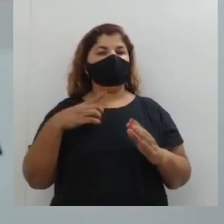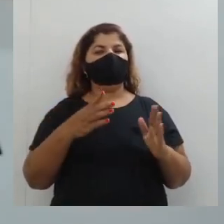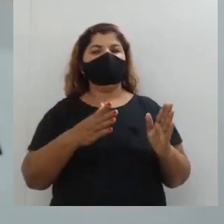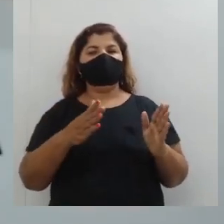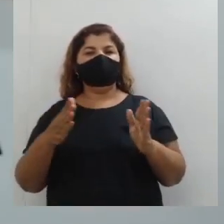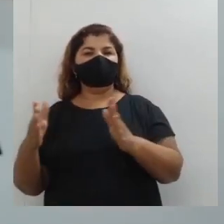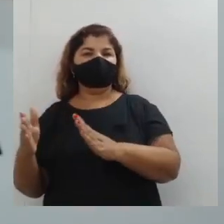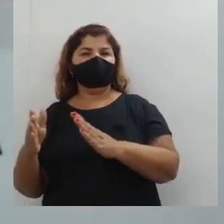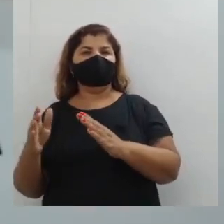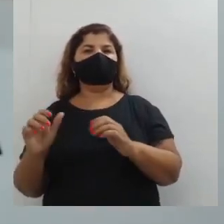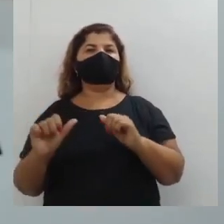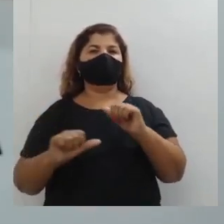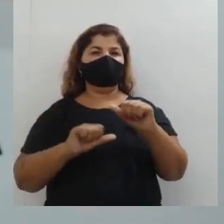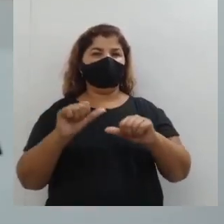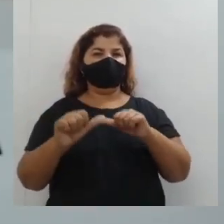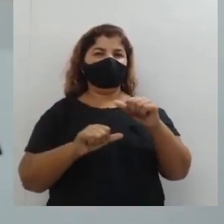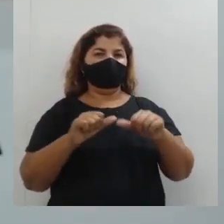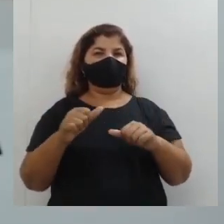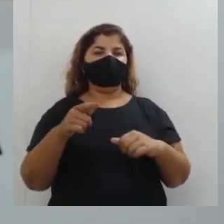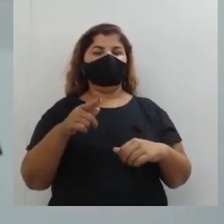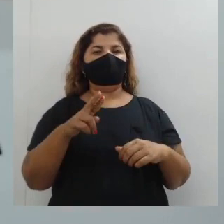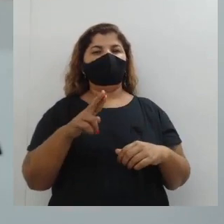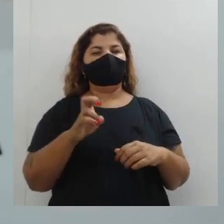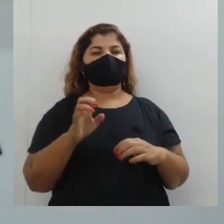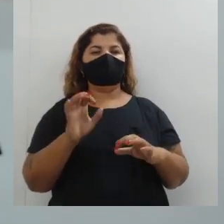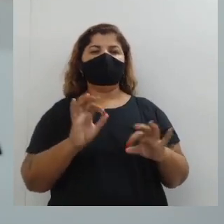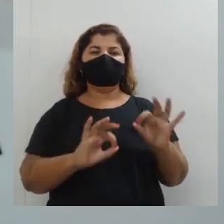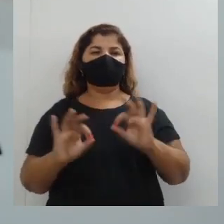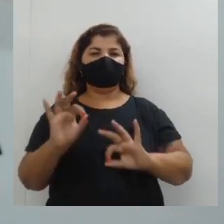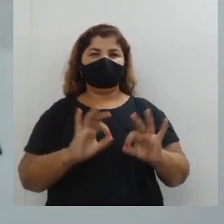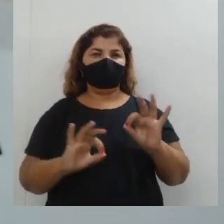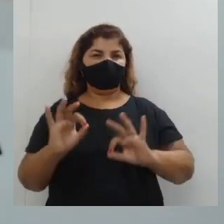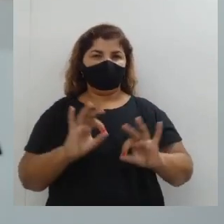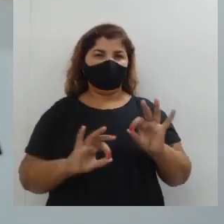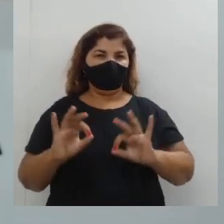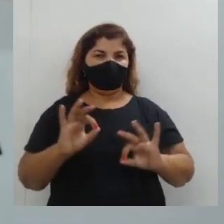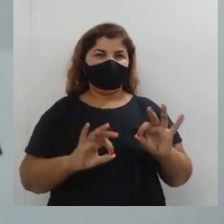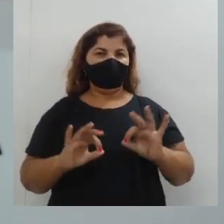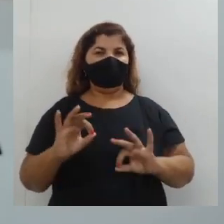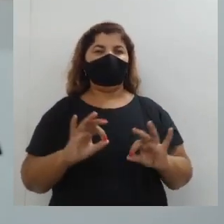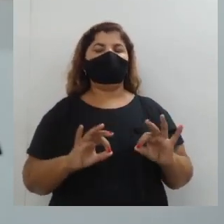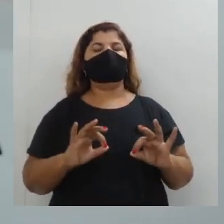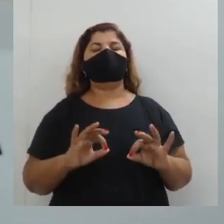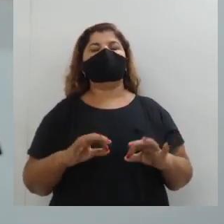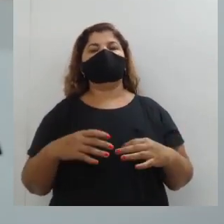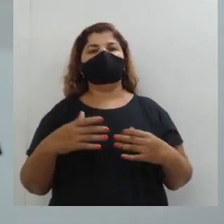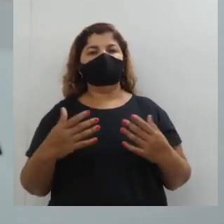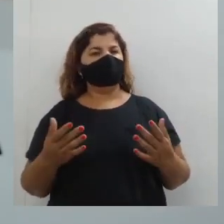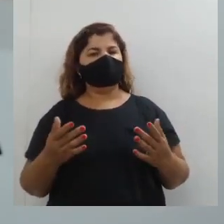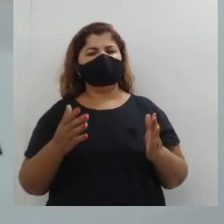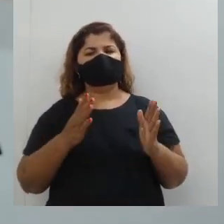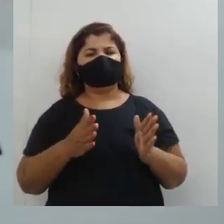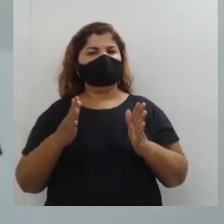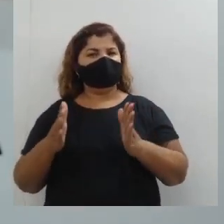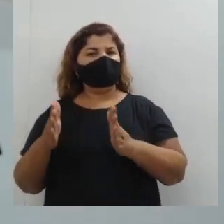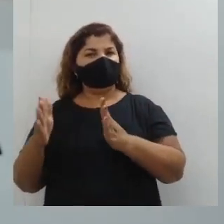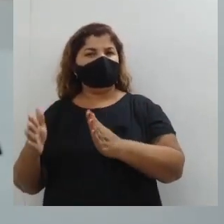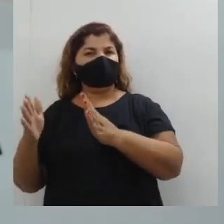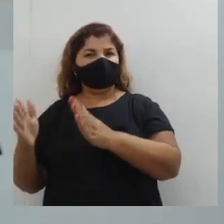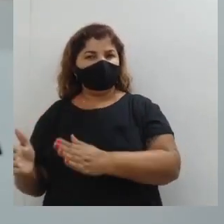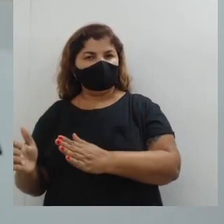uma preparação, um pré, ou seja, um pré-simbolismo, um pré-parnasianismo,